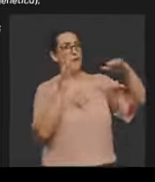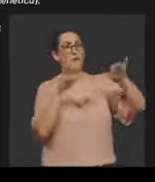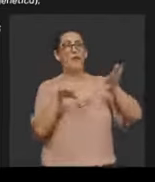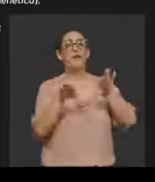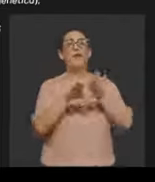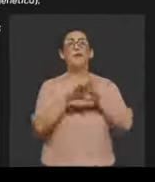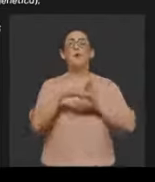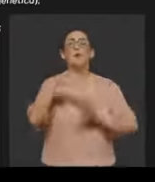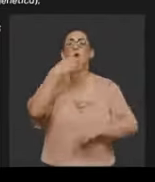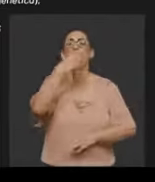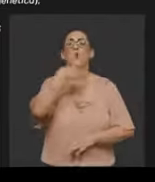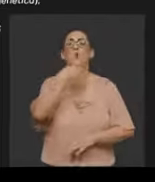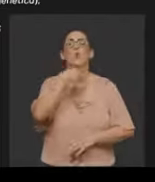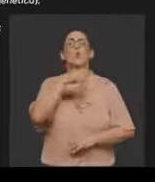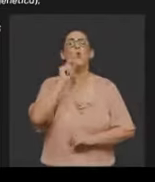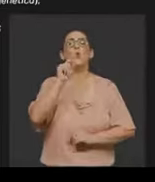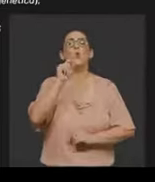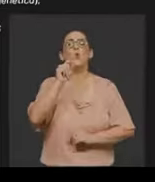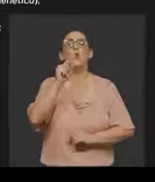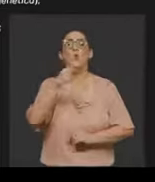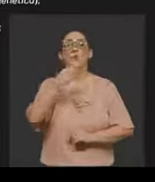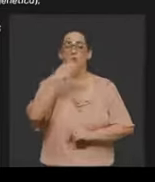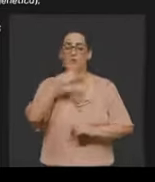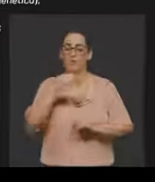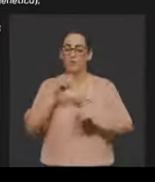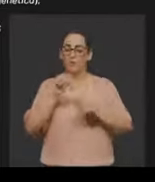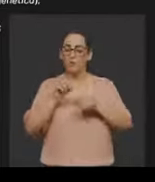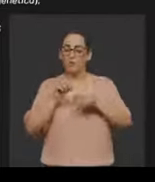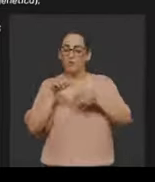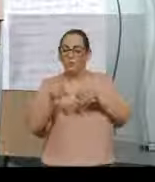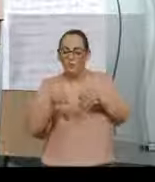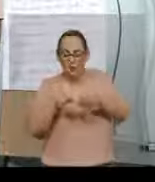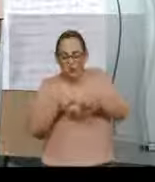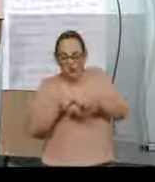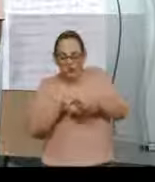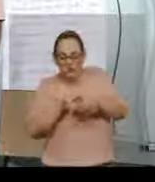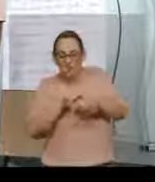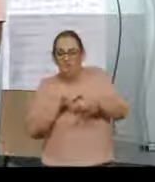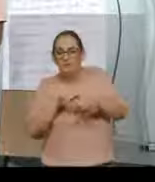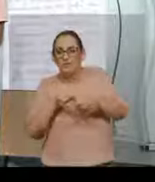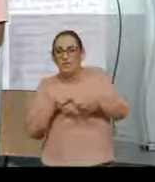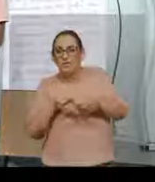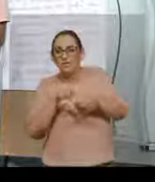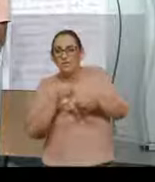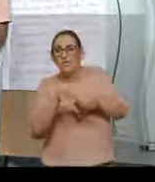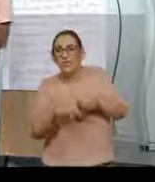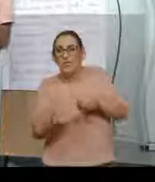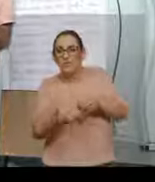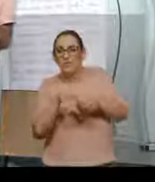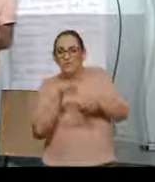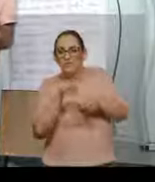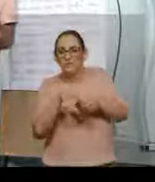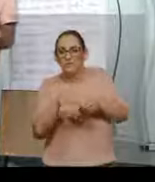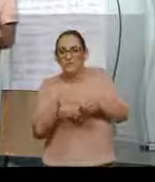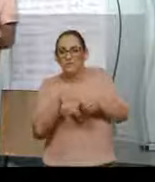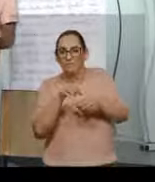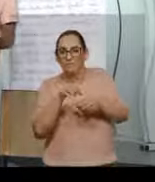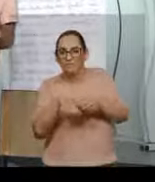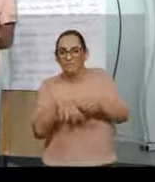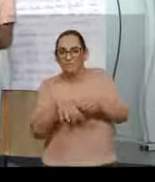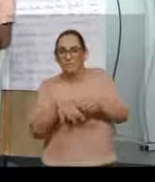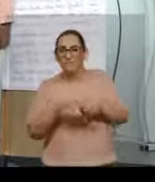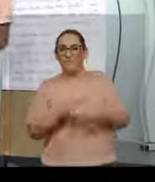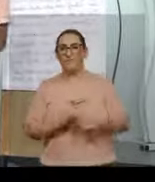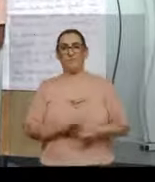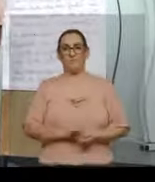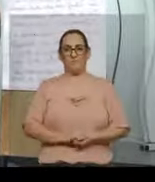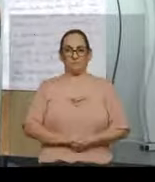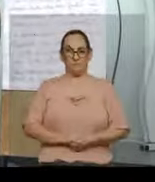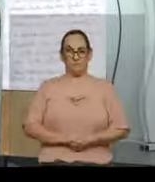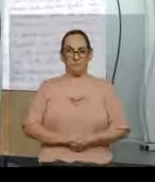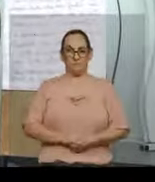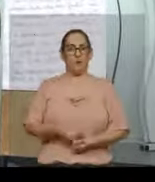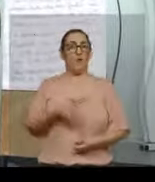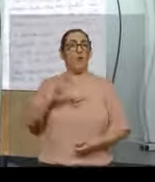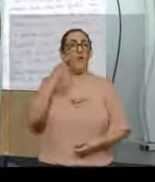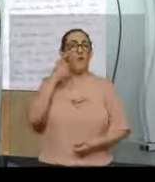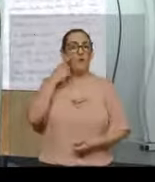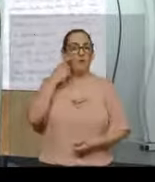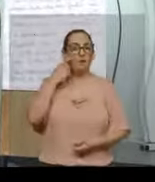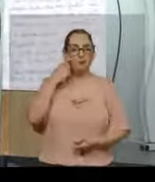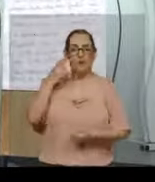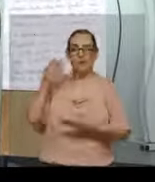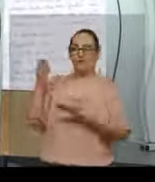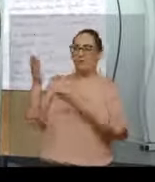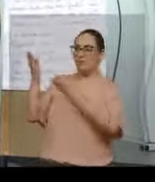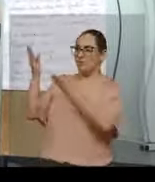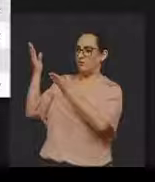semente. A flor atrai polinizador e o fruto atrai dispersor. Bom, tem alguns